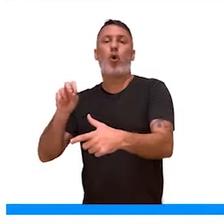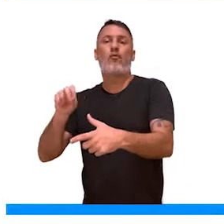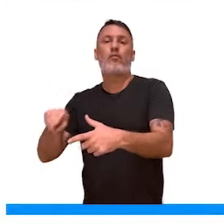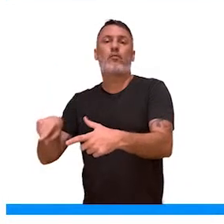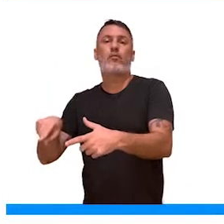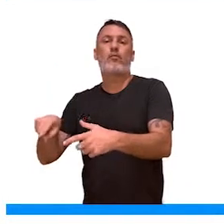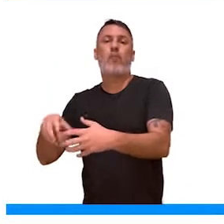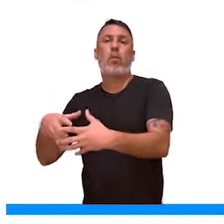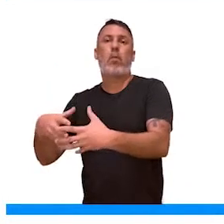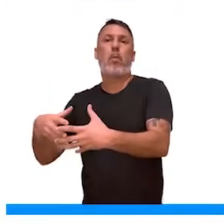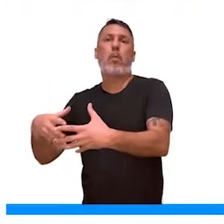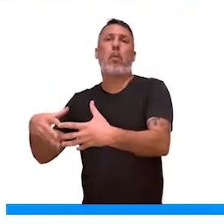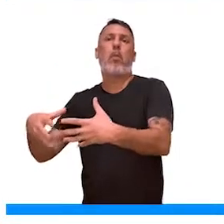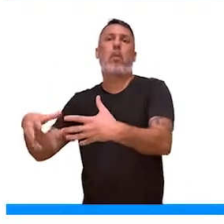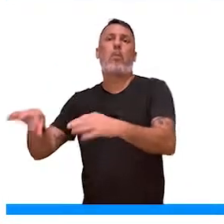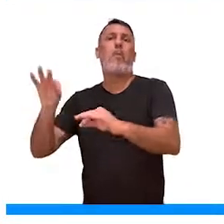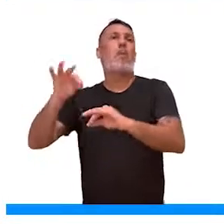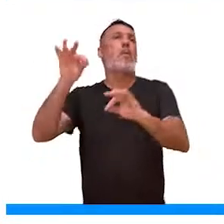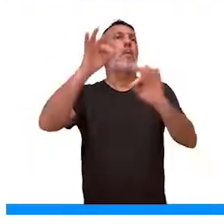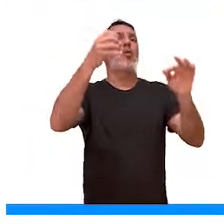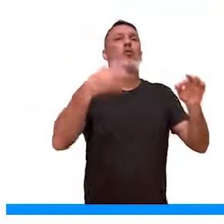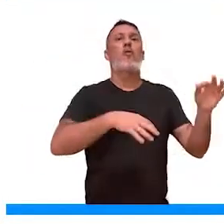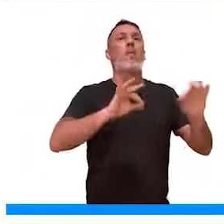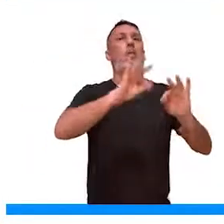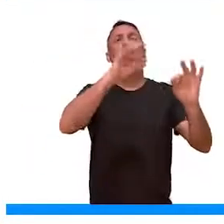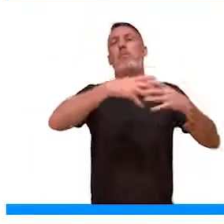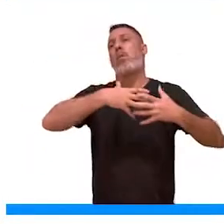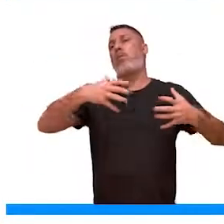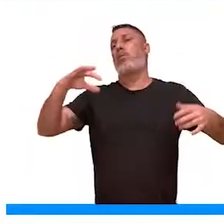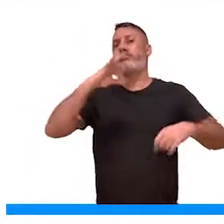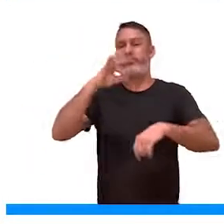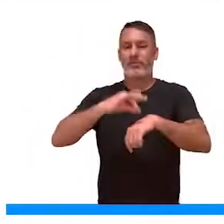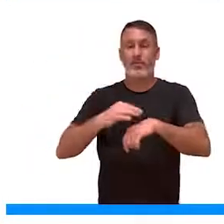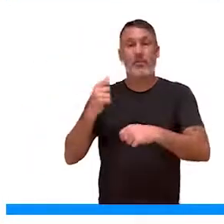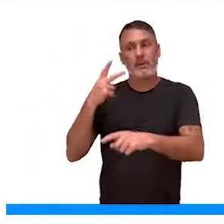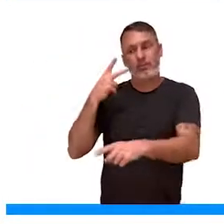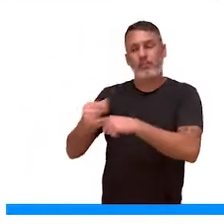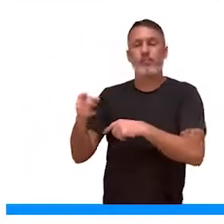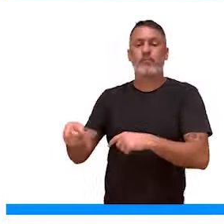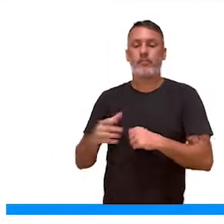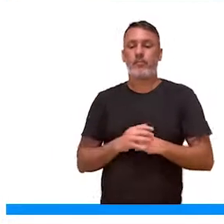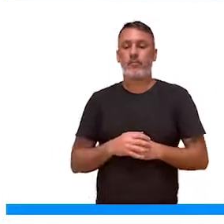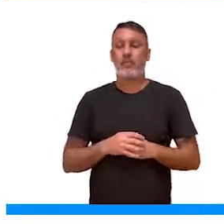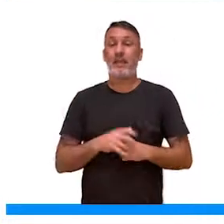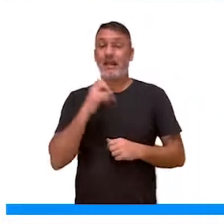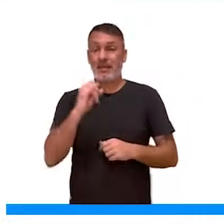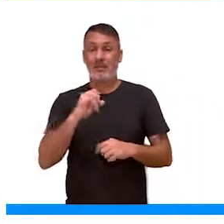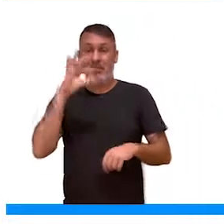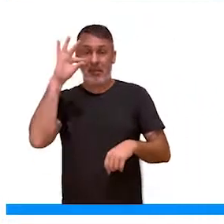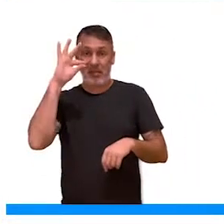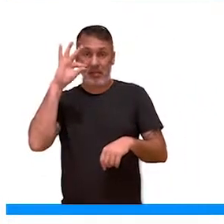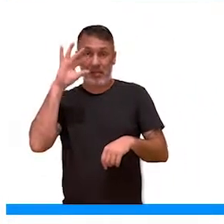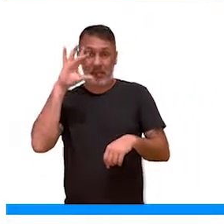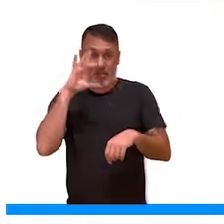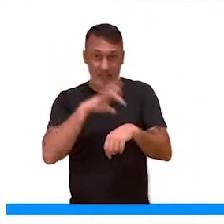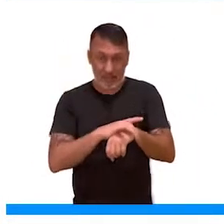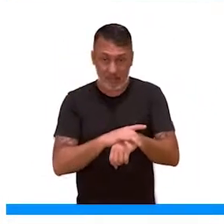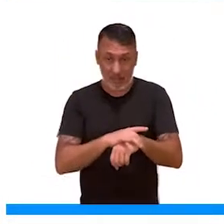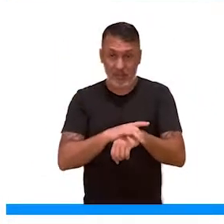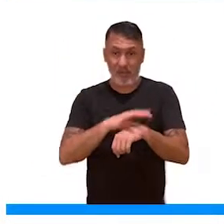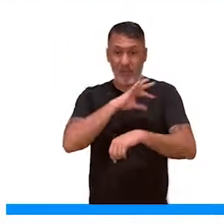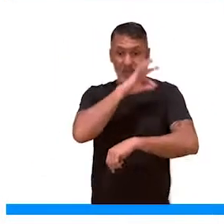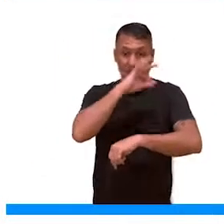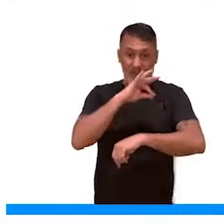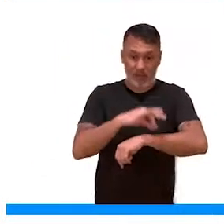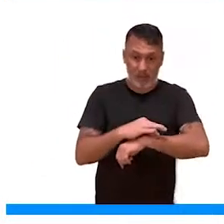locais. Aí a gente tem a reprodução, então, e várias novas larvas são formadas. E o tratamento, ele